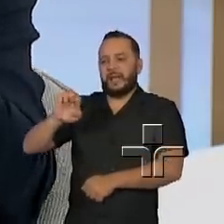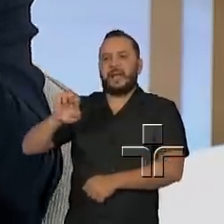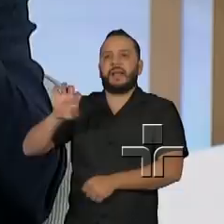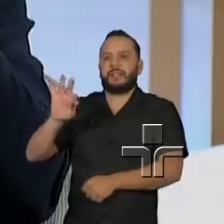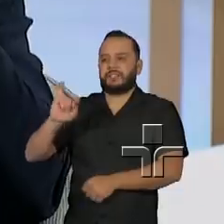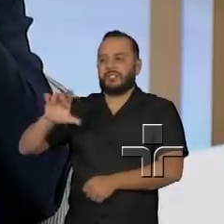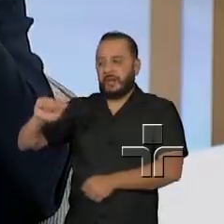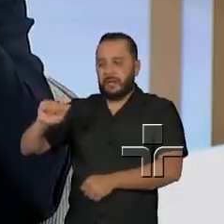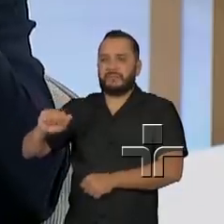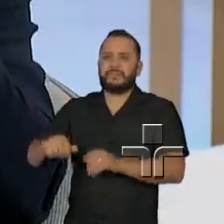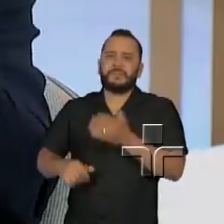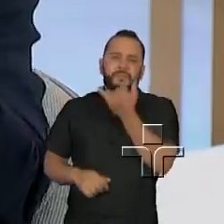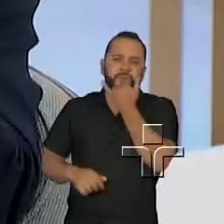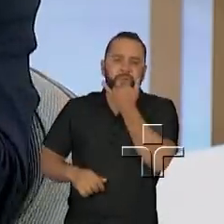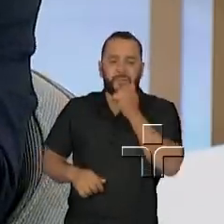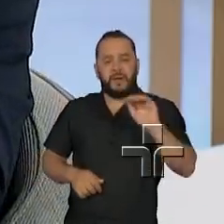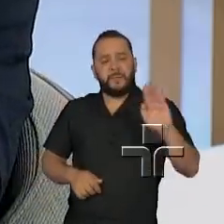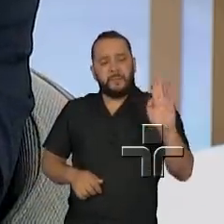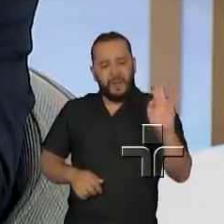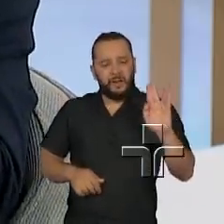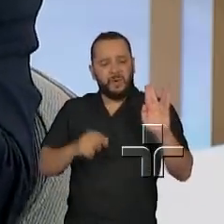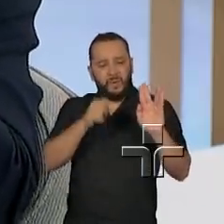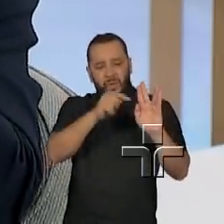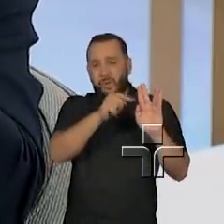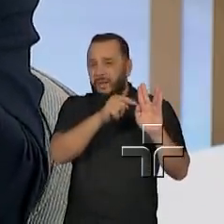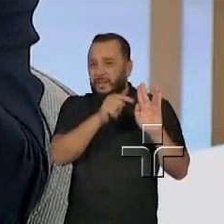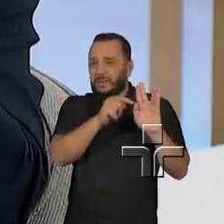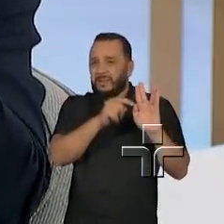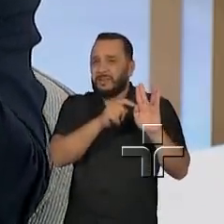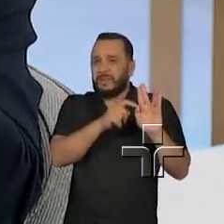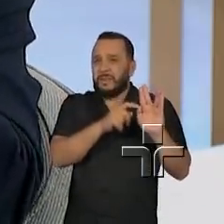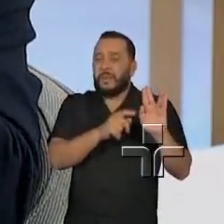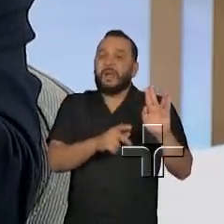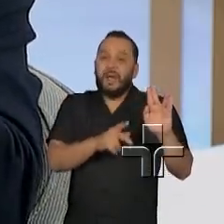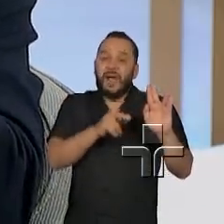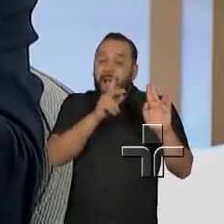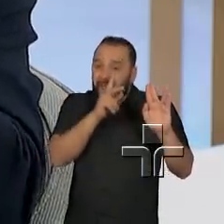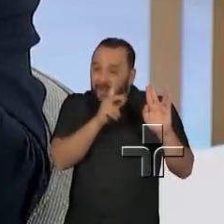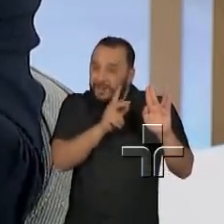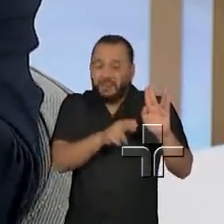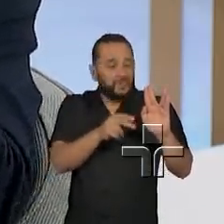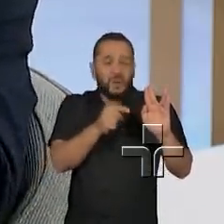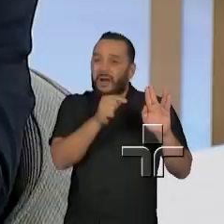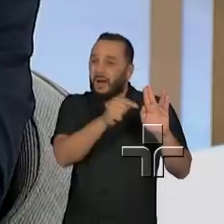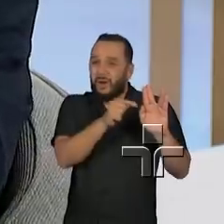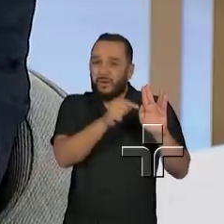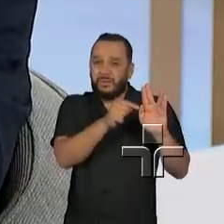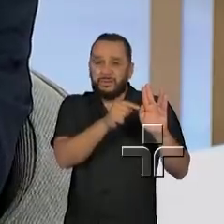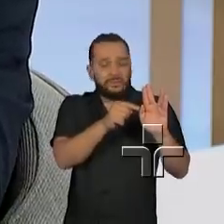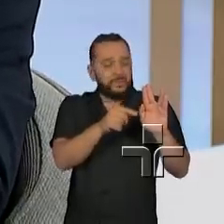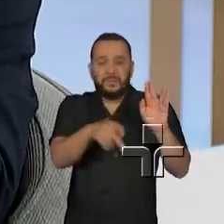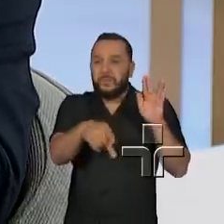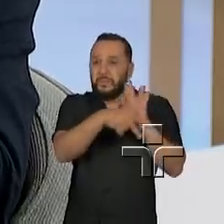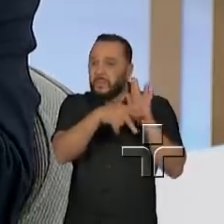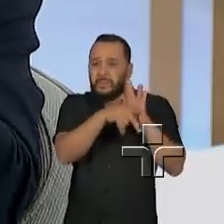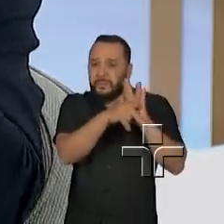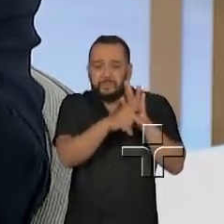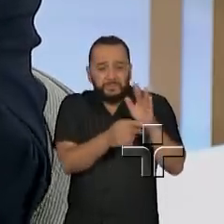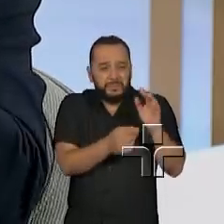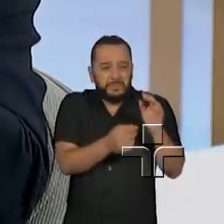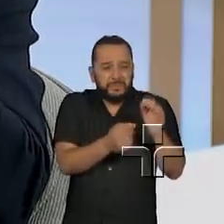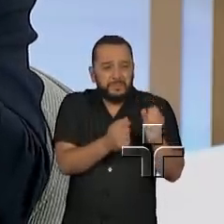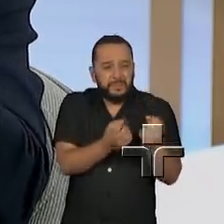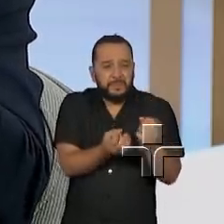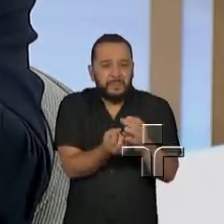para as plantas como os cachorros estão para os animais. Uma invenção humana feita para satisfazer necessidades humanas. Existem mais